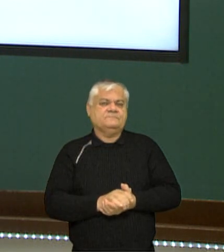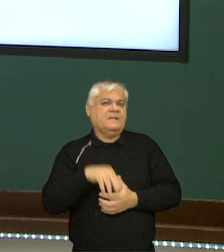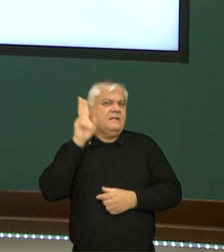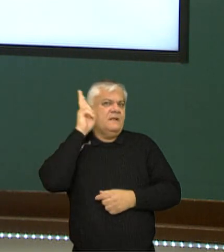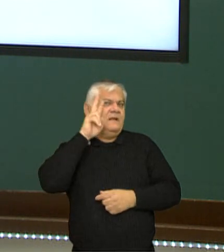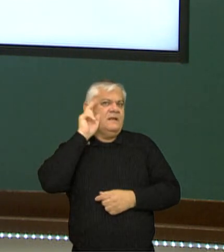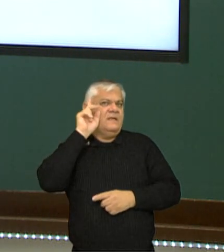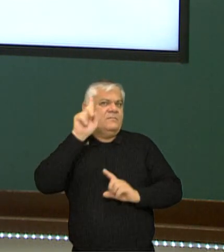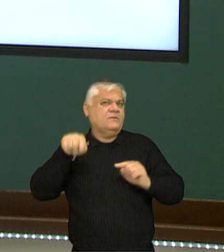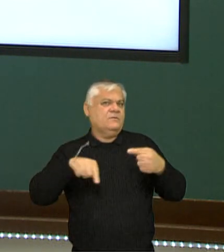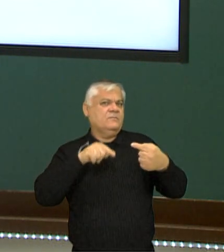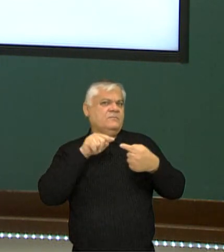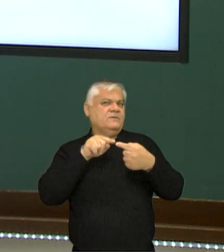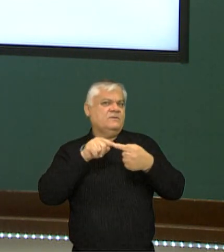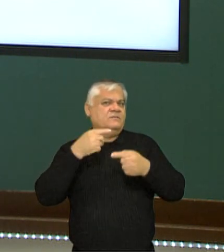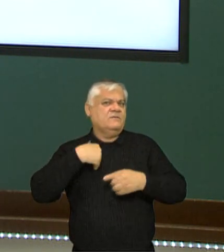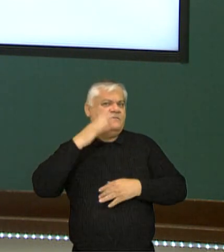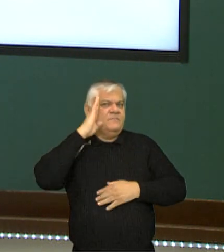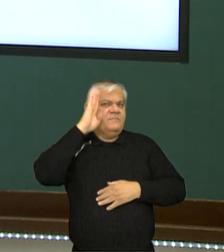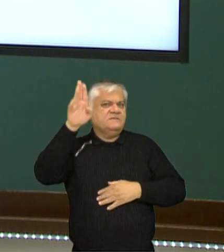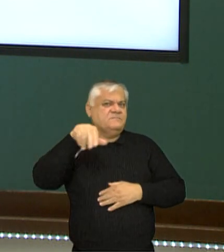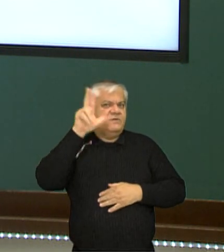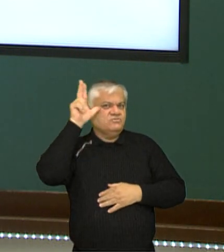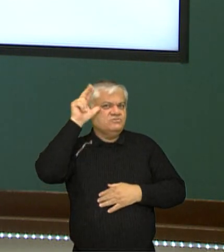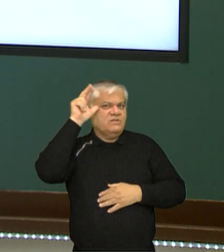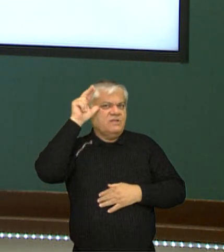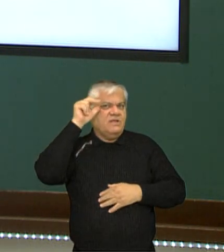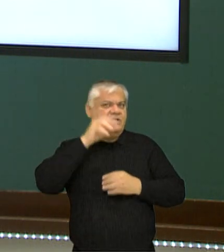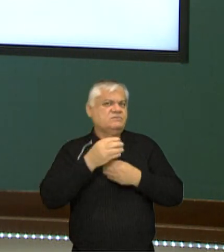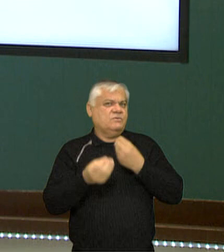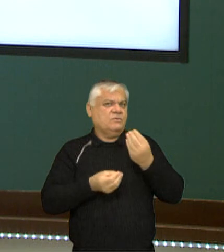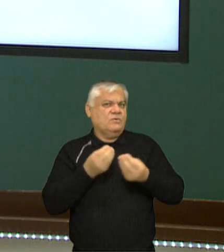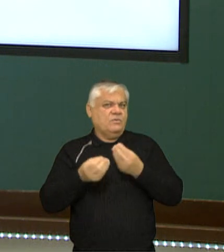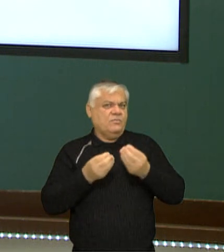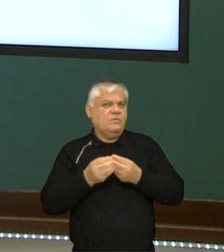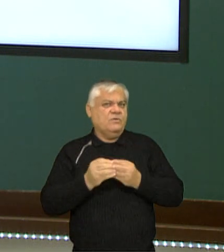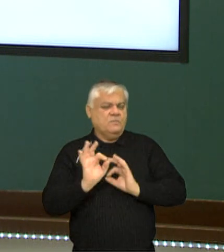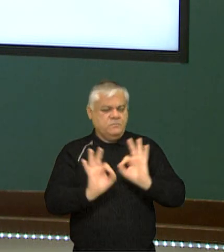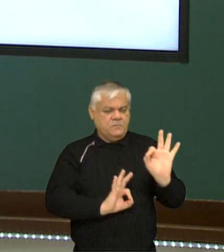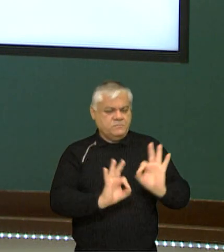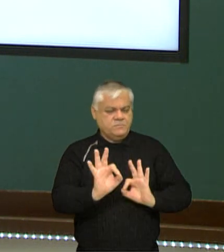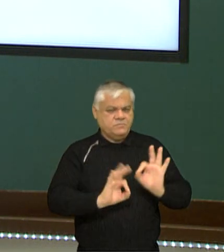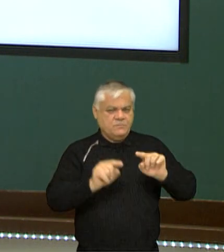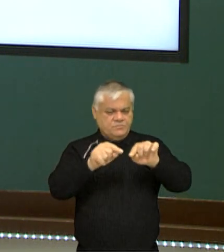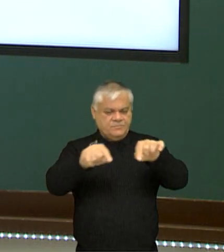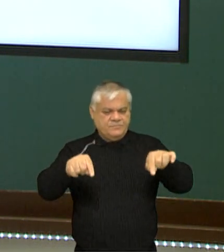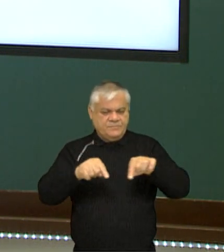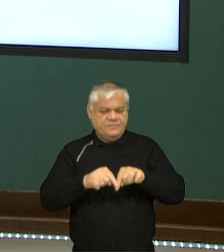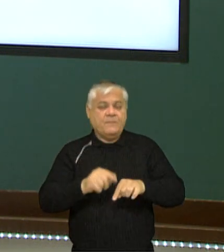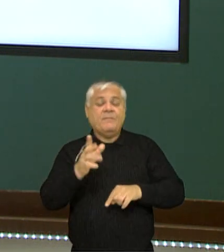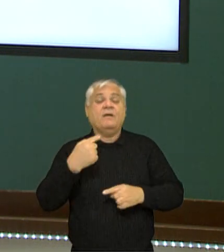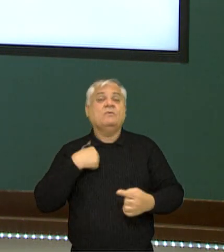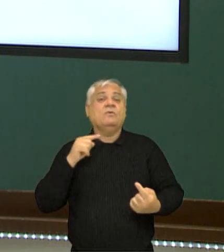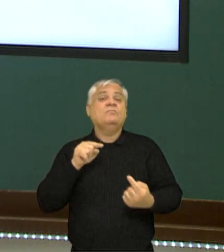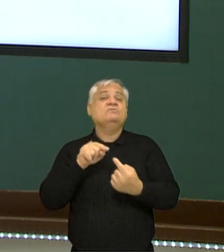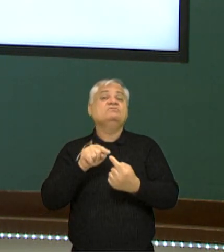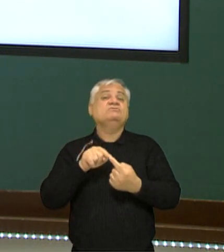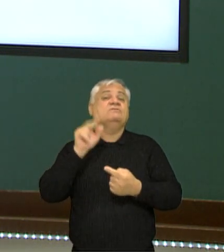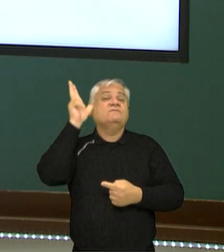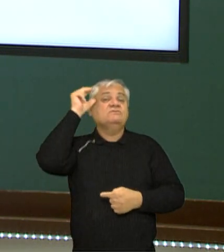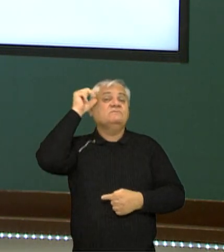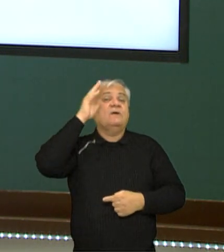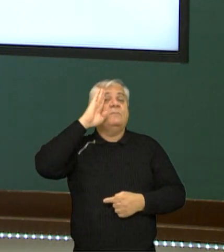qual é o objetivo principal do jogo do xadrez? Construímos todo esse nosso tabuleiro aí, mas qual é o